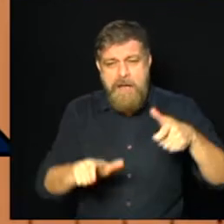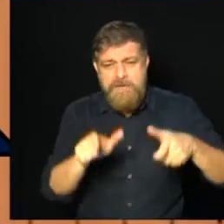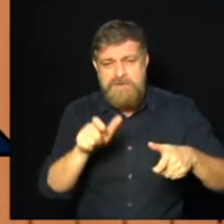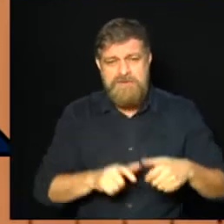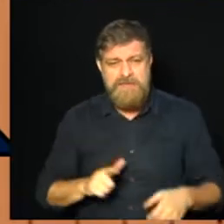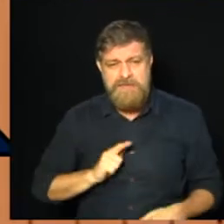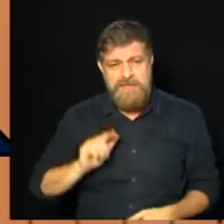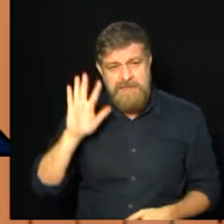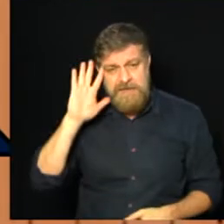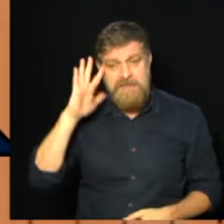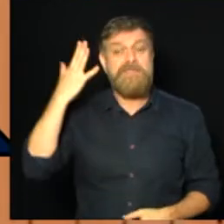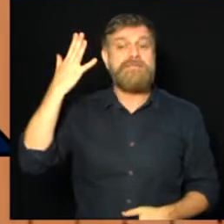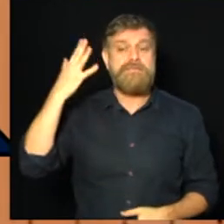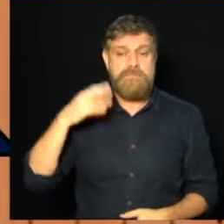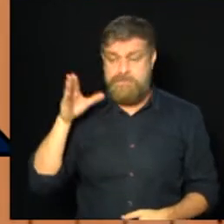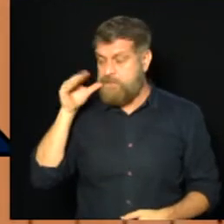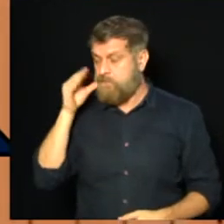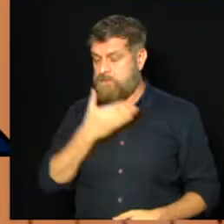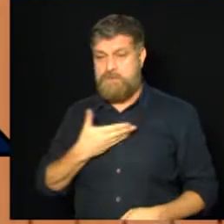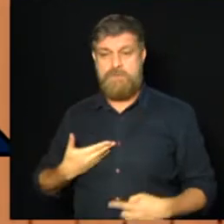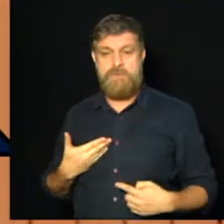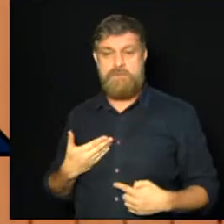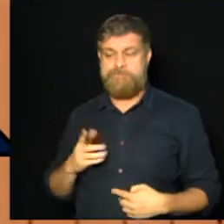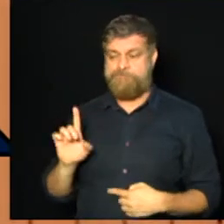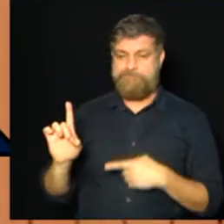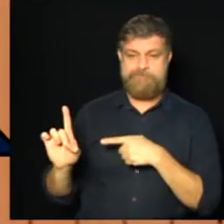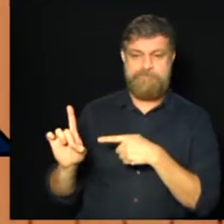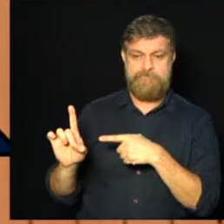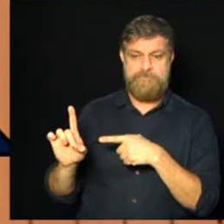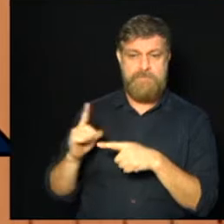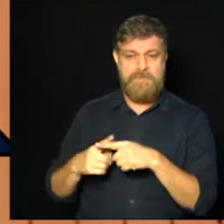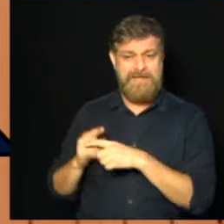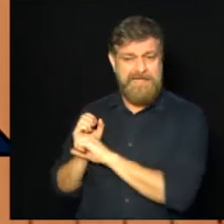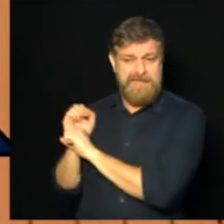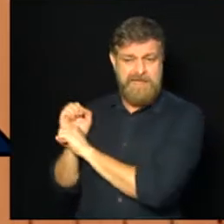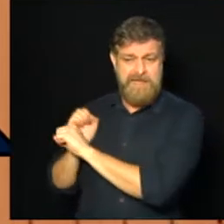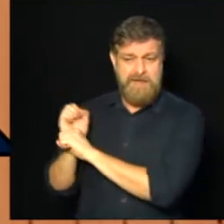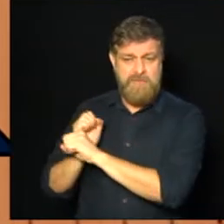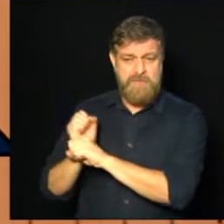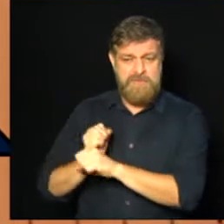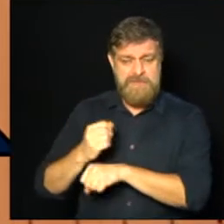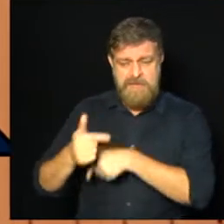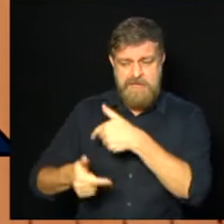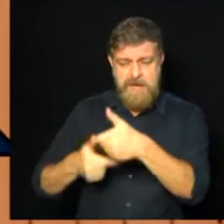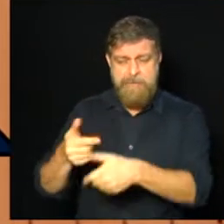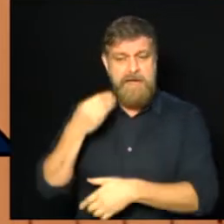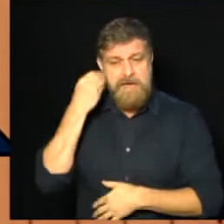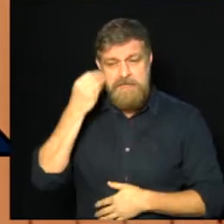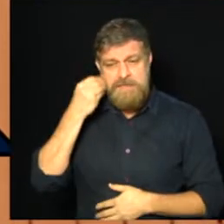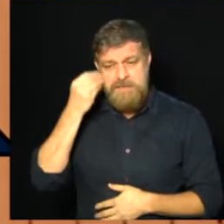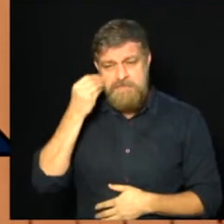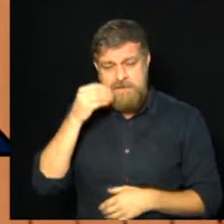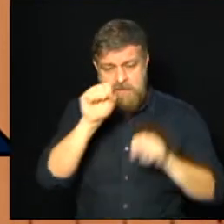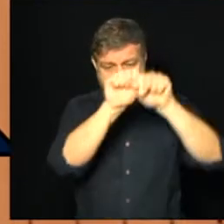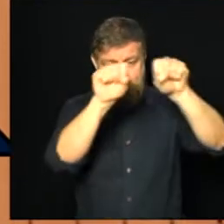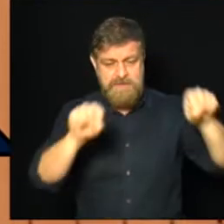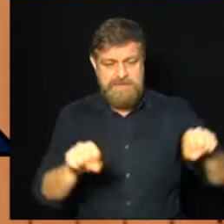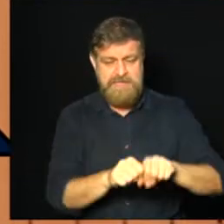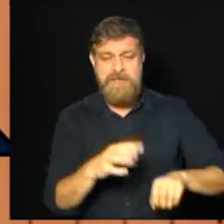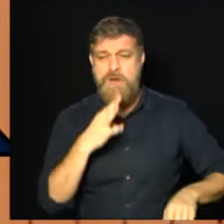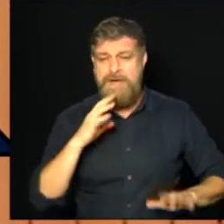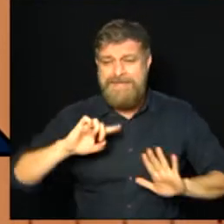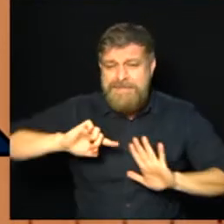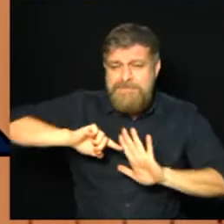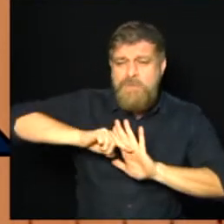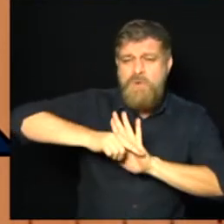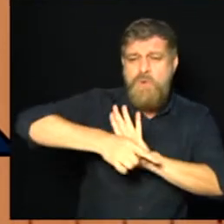O servidor público, porque ele passa anos naquela função, ele conhece o sistema, e